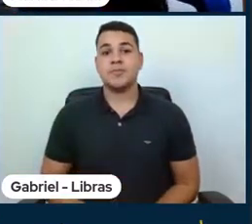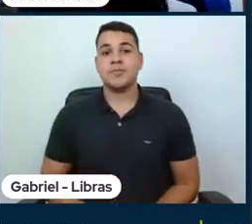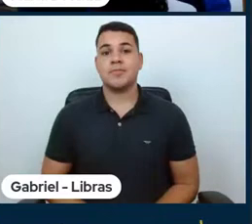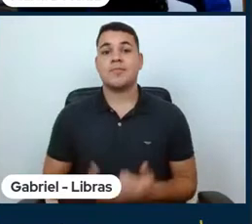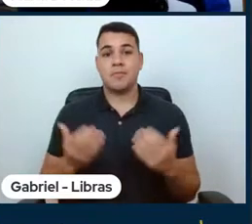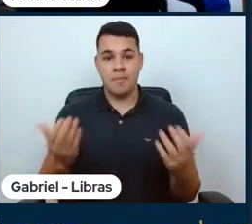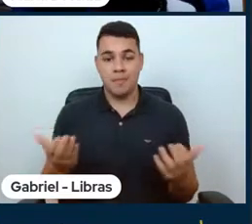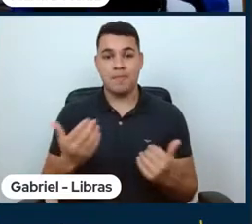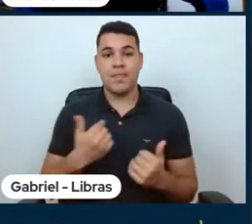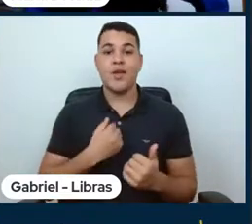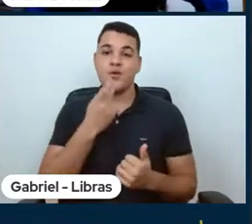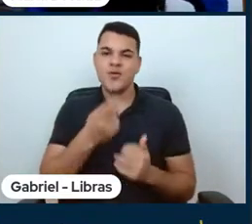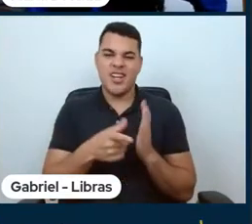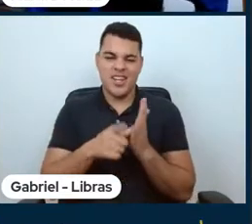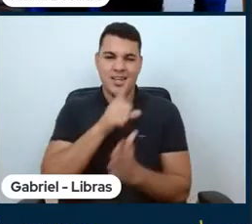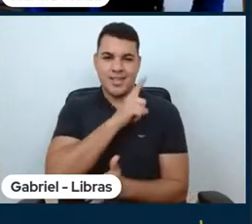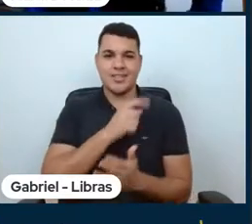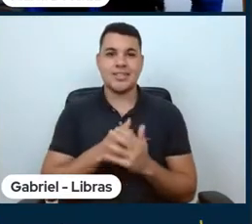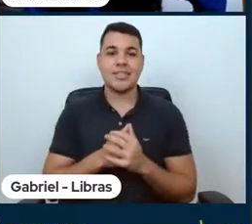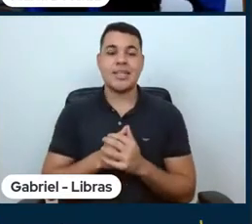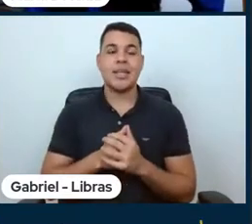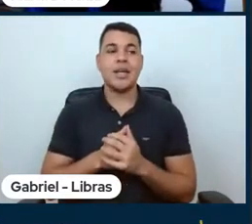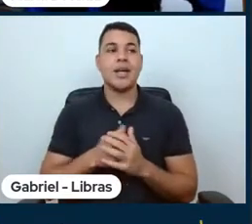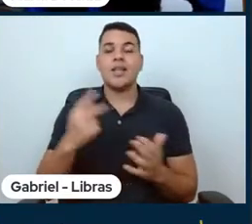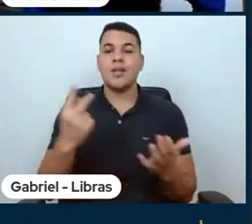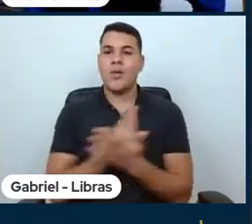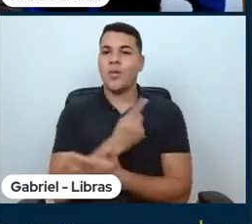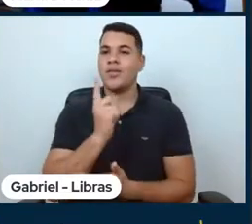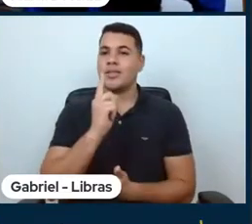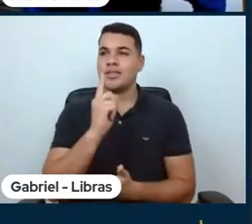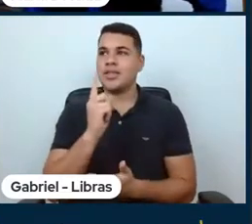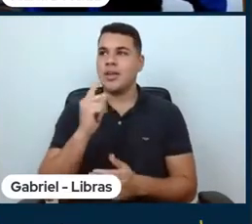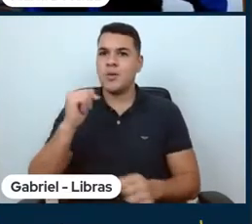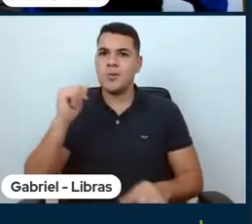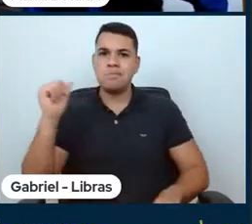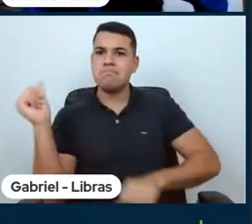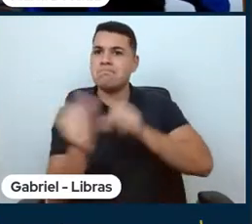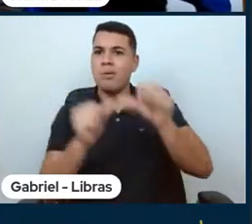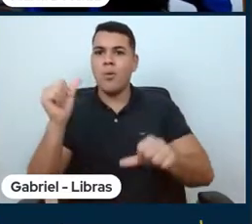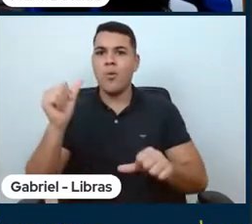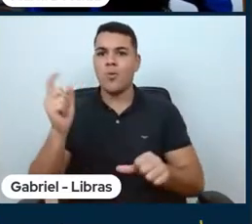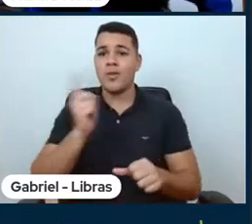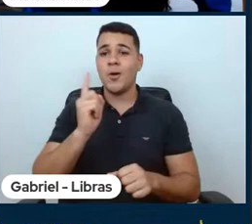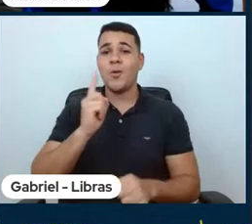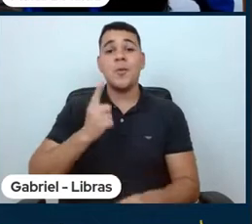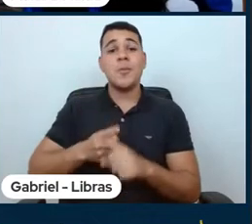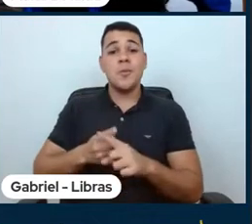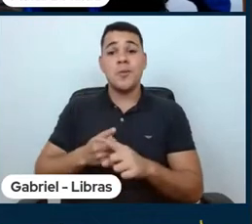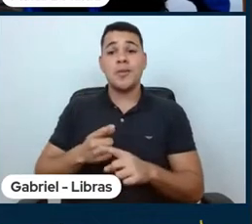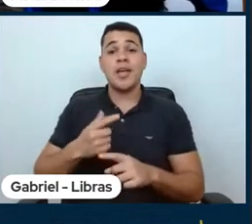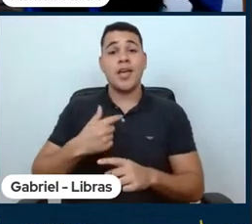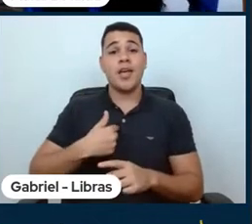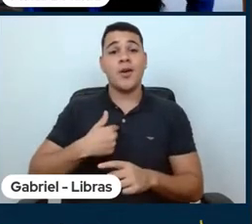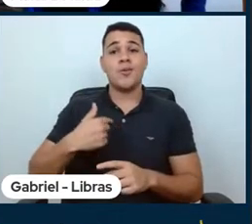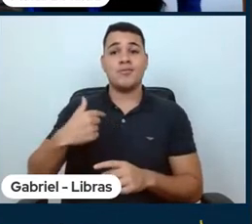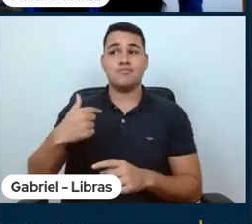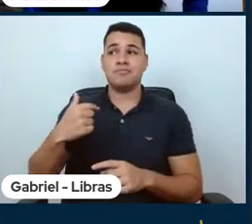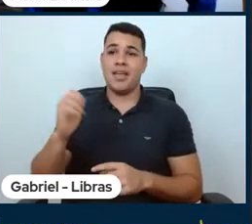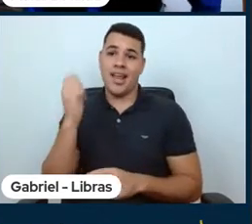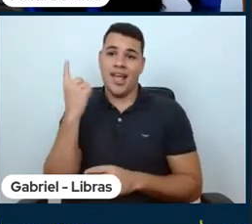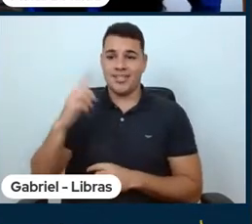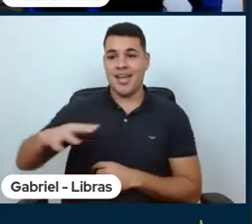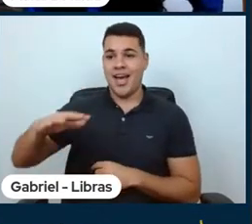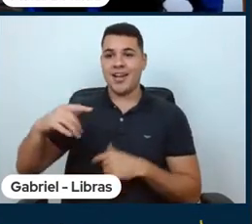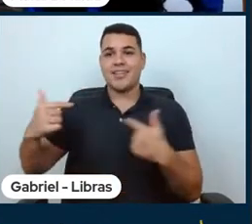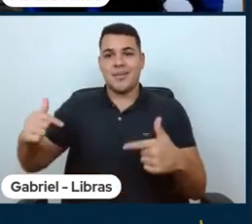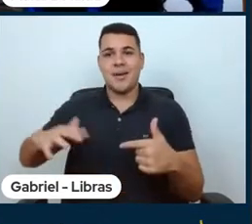Como eu falei, não teve assim, uma transição tão brusca, né? Porque eu já, de certa forma, vim da tecnologia. Mas o que foi o maior para mim,